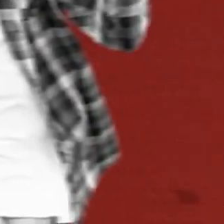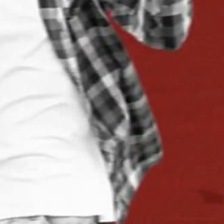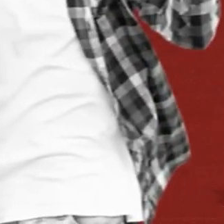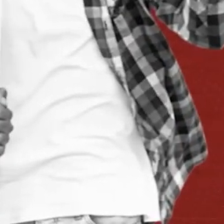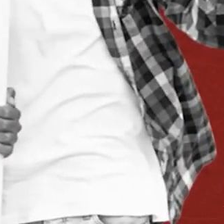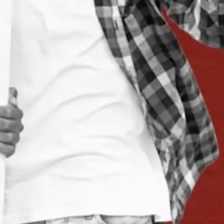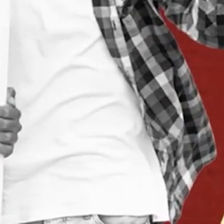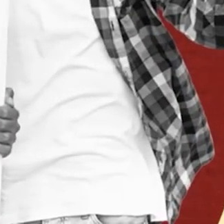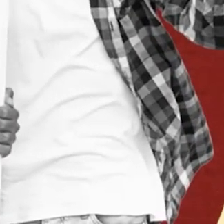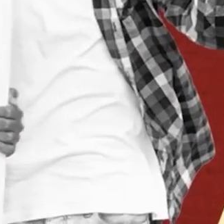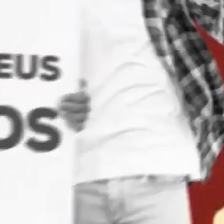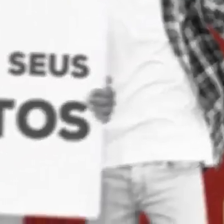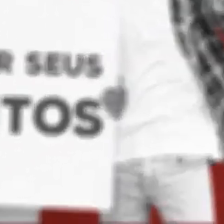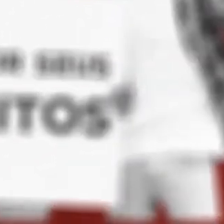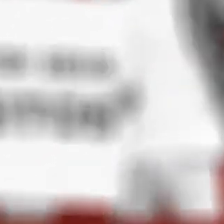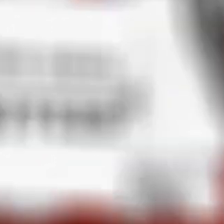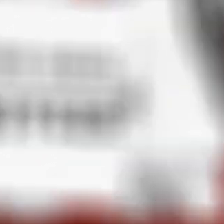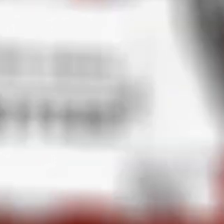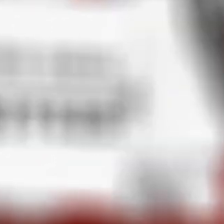Música